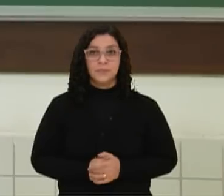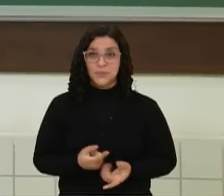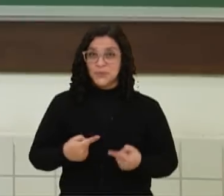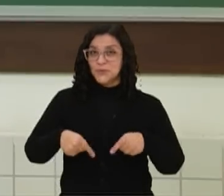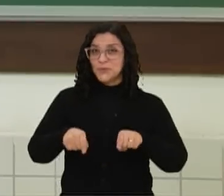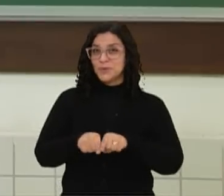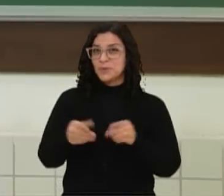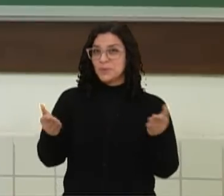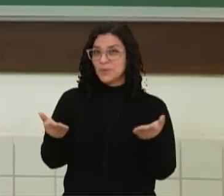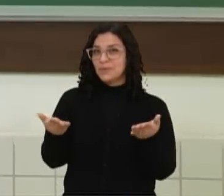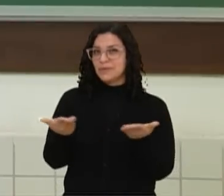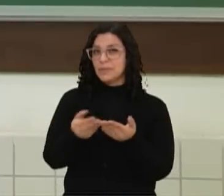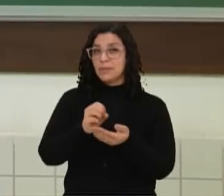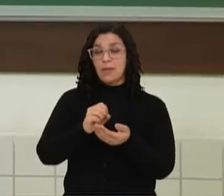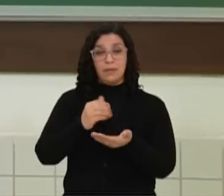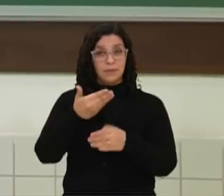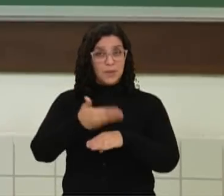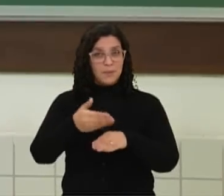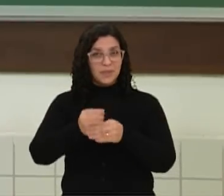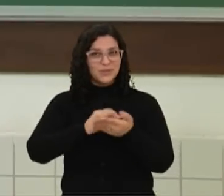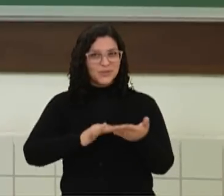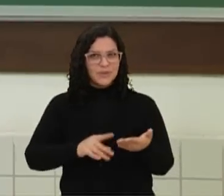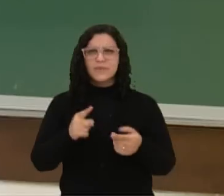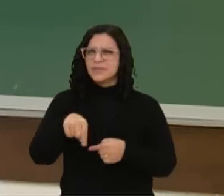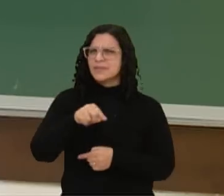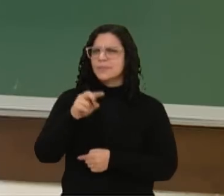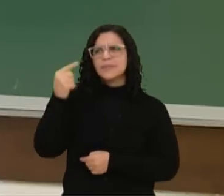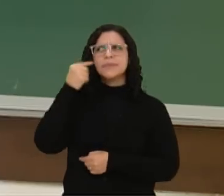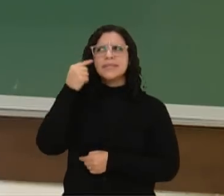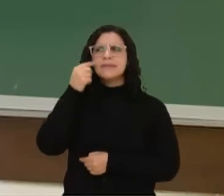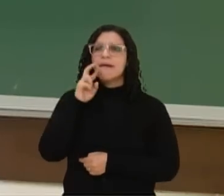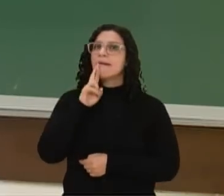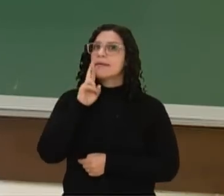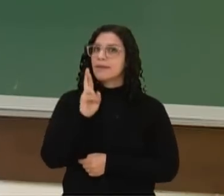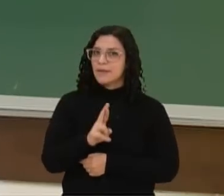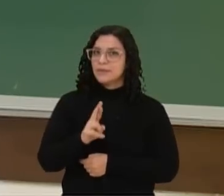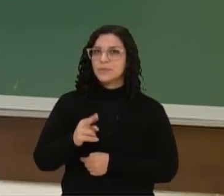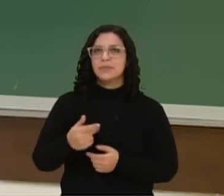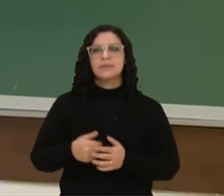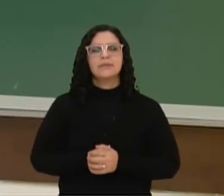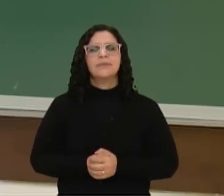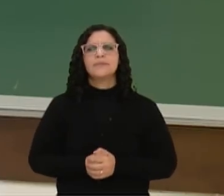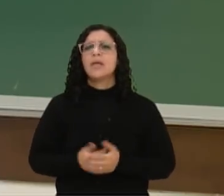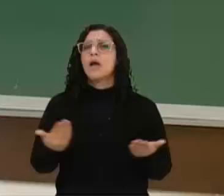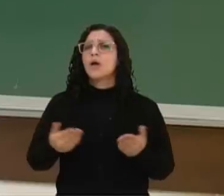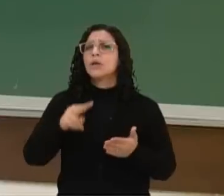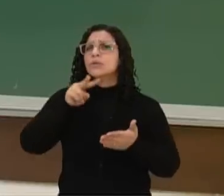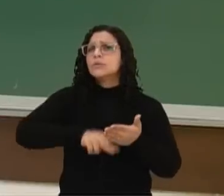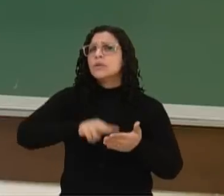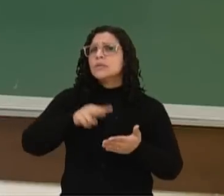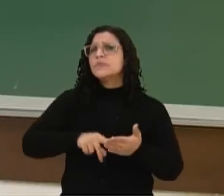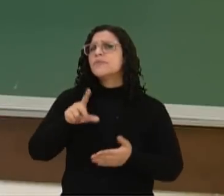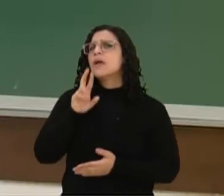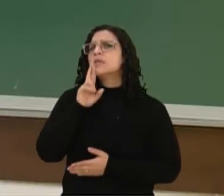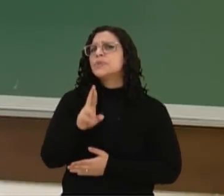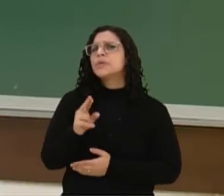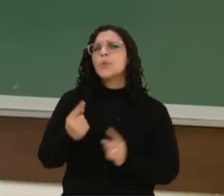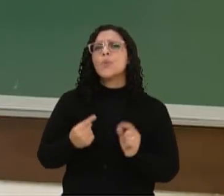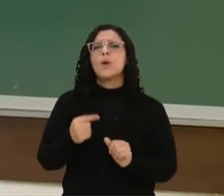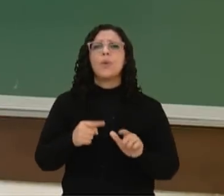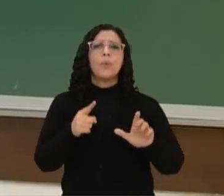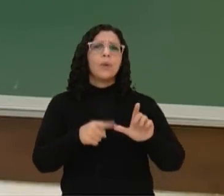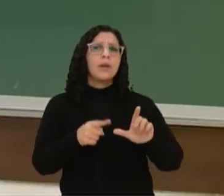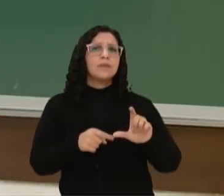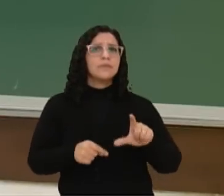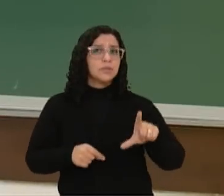Voltamos então ali com a atividadezinha, o exercício que ficou para vocês analisarem a afirmativa que a gente leu e responder corretamente,